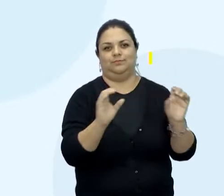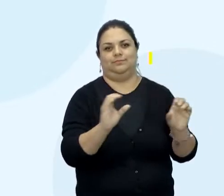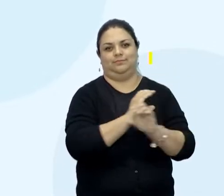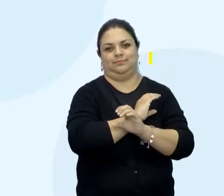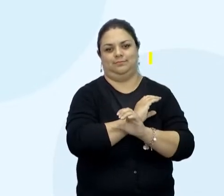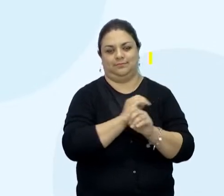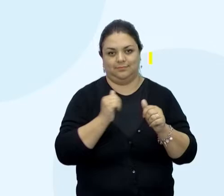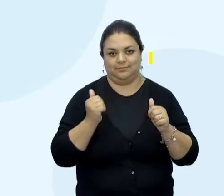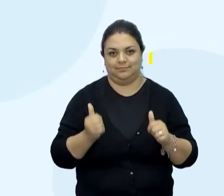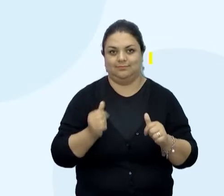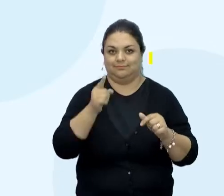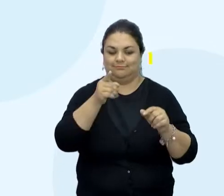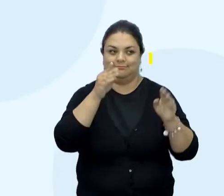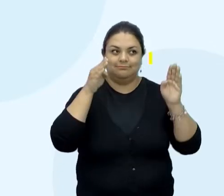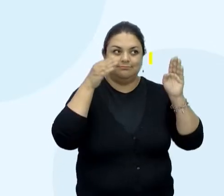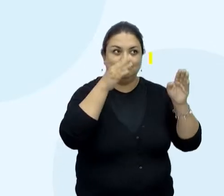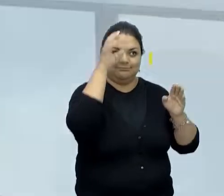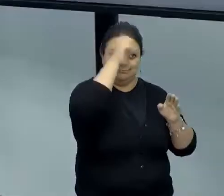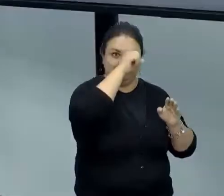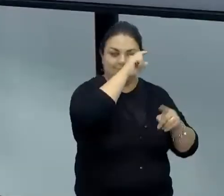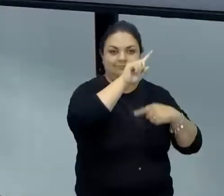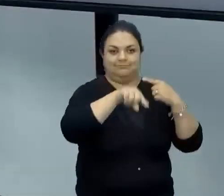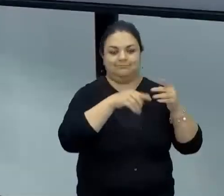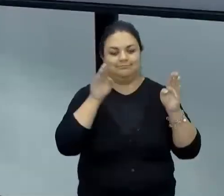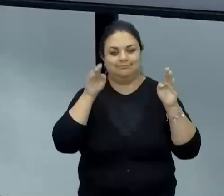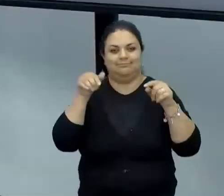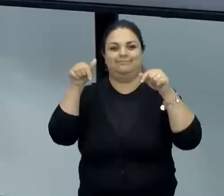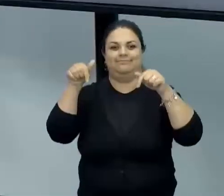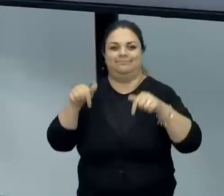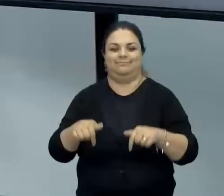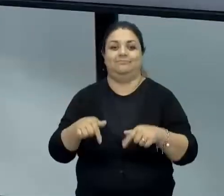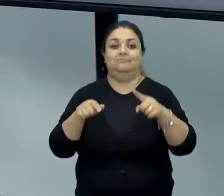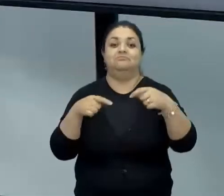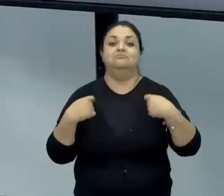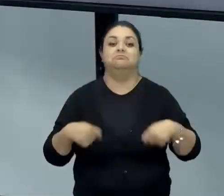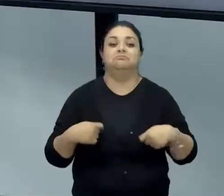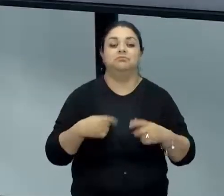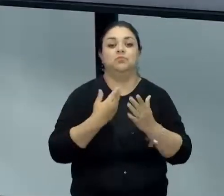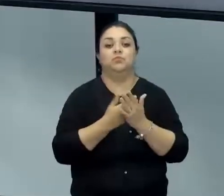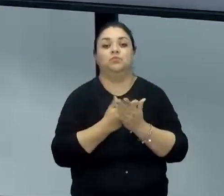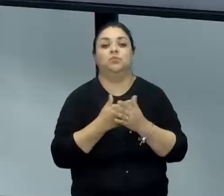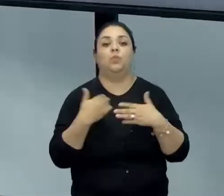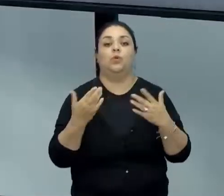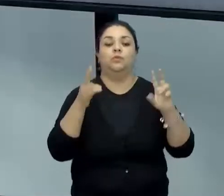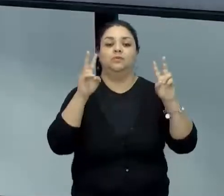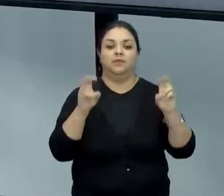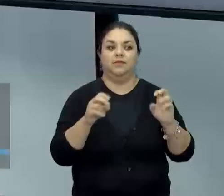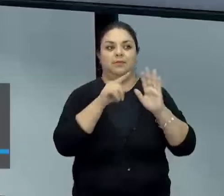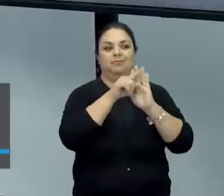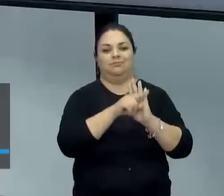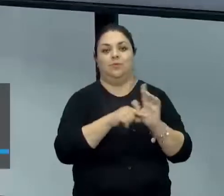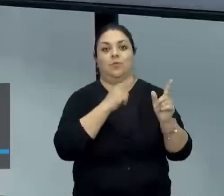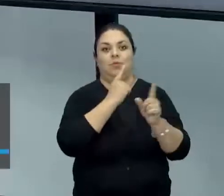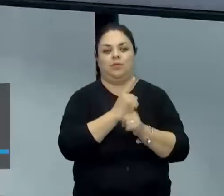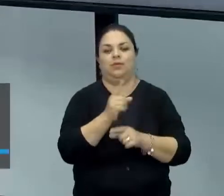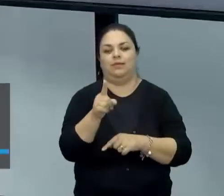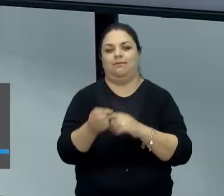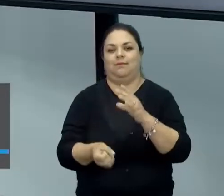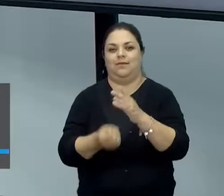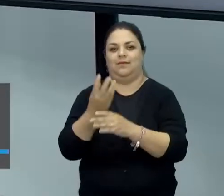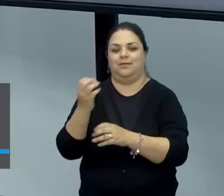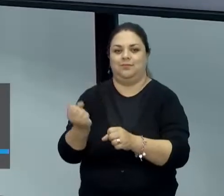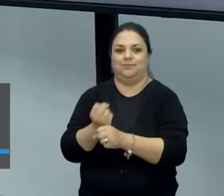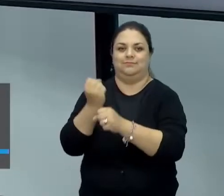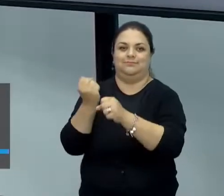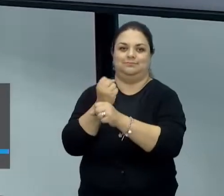vai focado no que você está precisando aí para estar criando e construindo, desenvolvendo